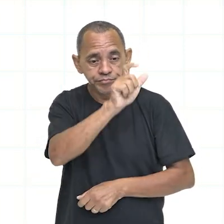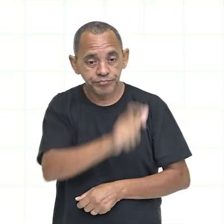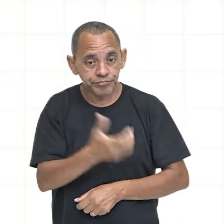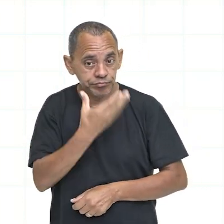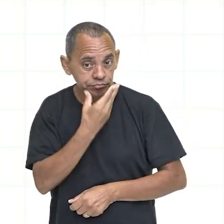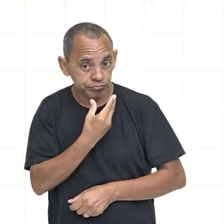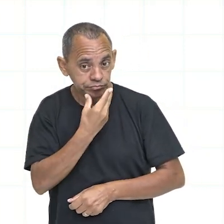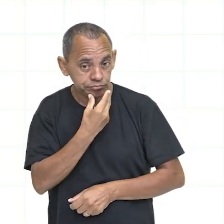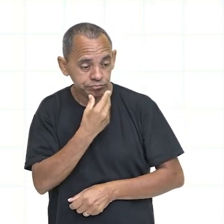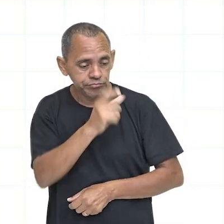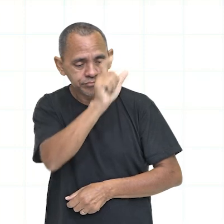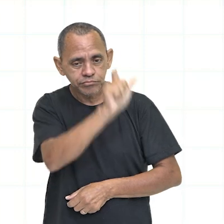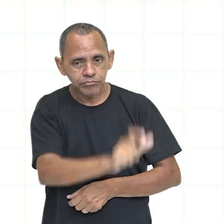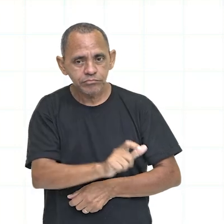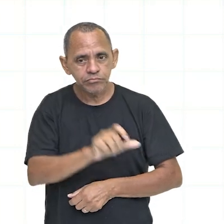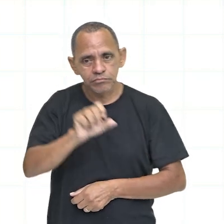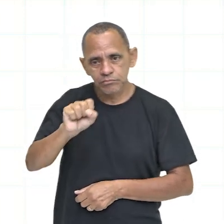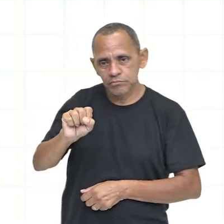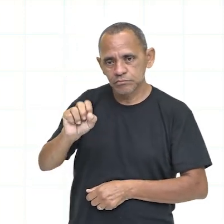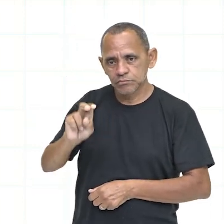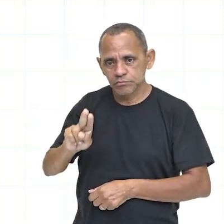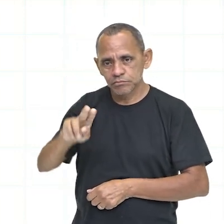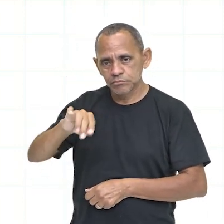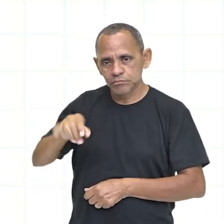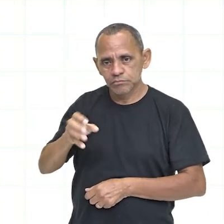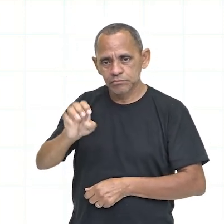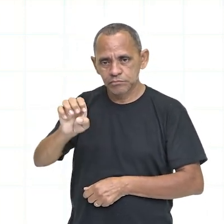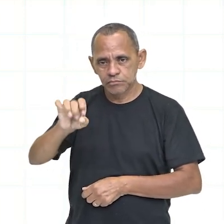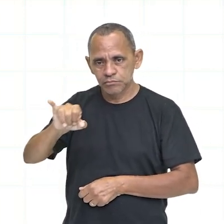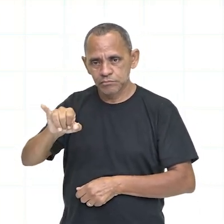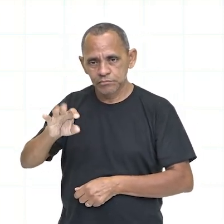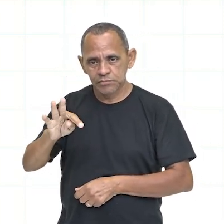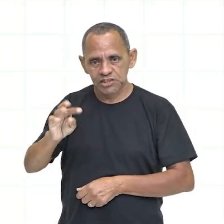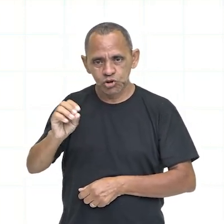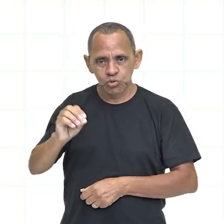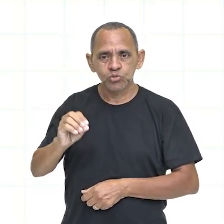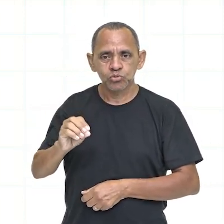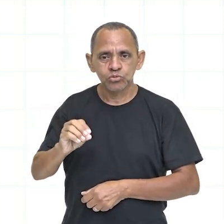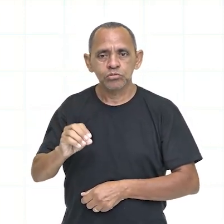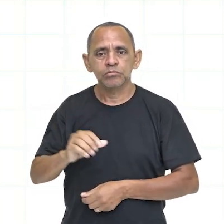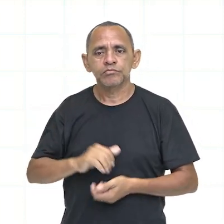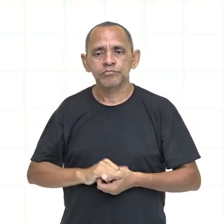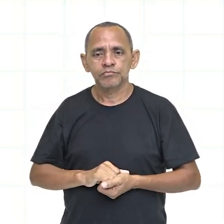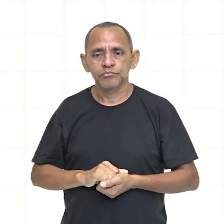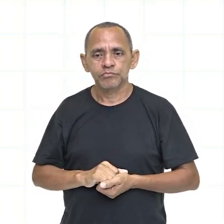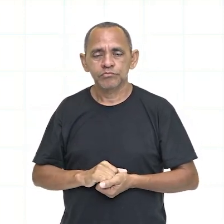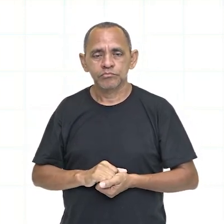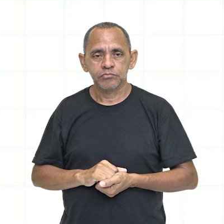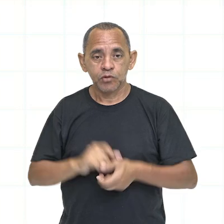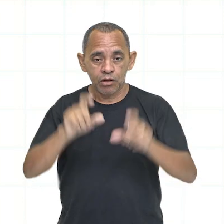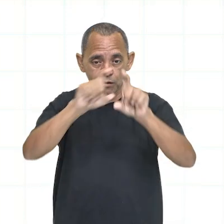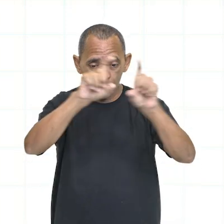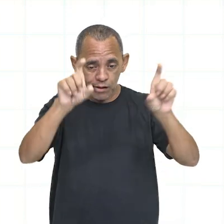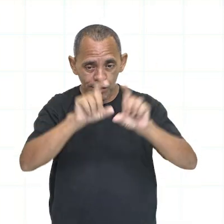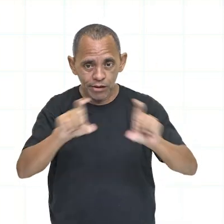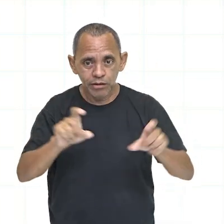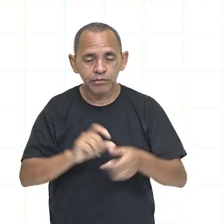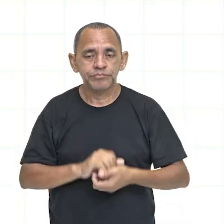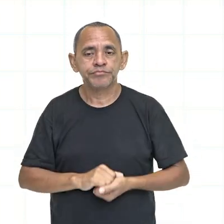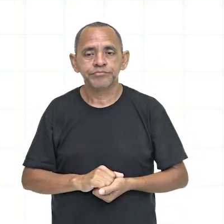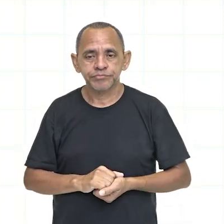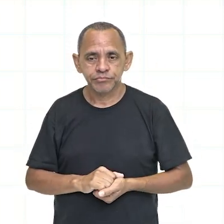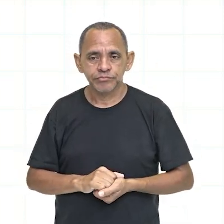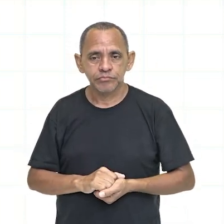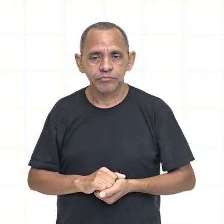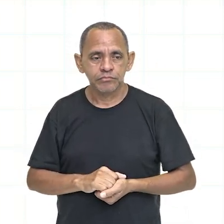é o nosso sujeito da primeira oração, certo? E aqui nós temos também sujeito da outra oração. He